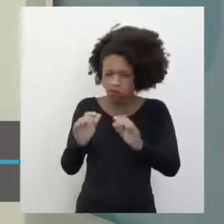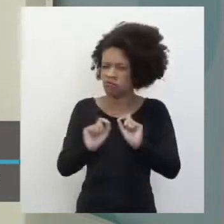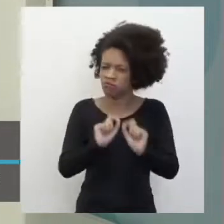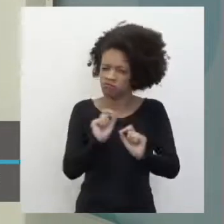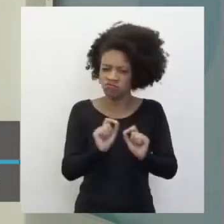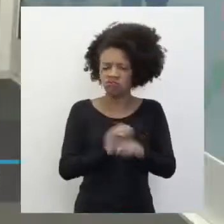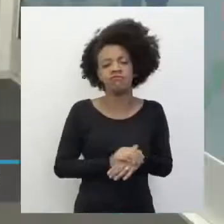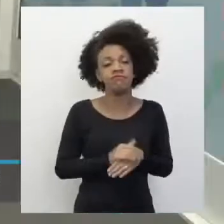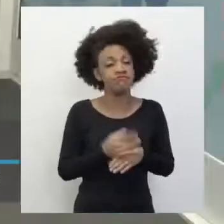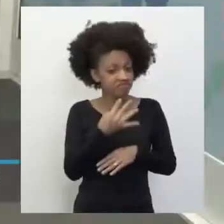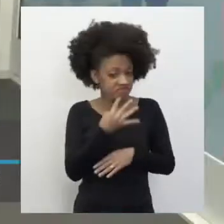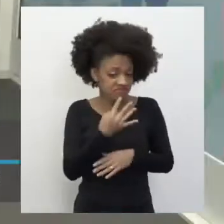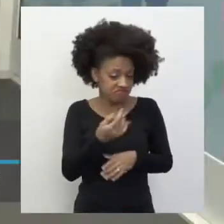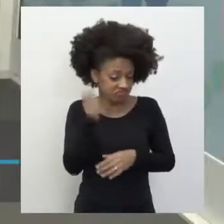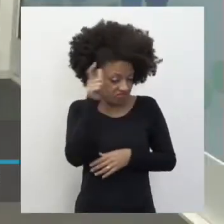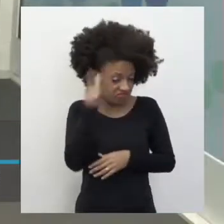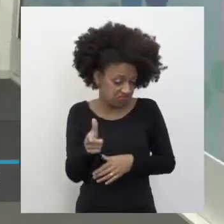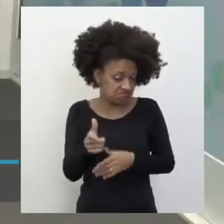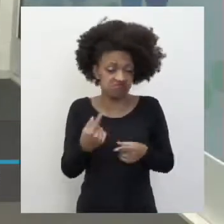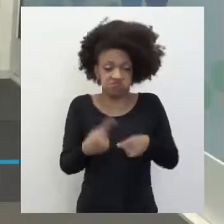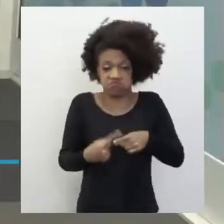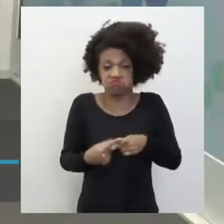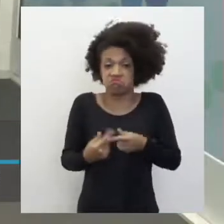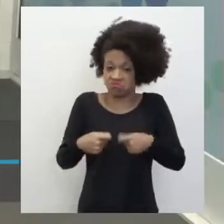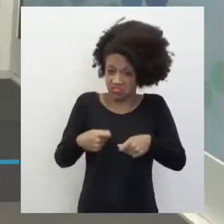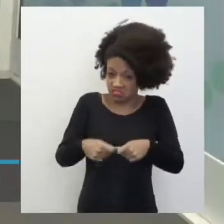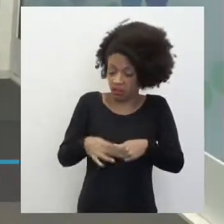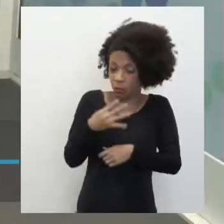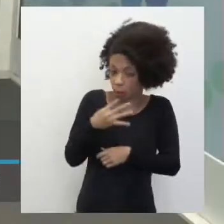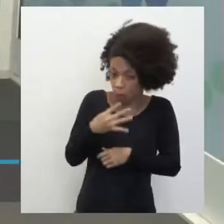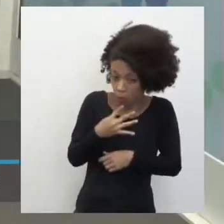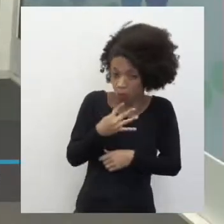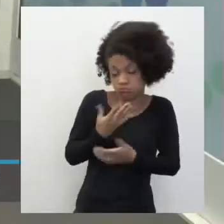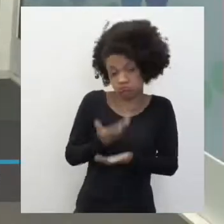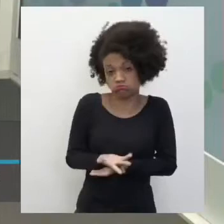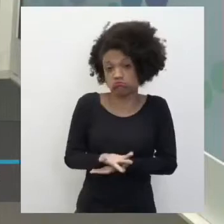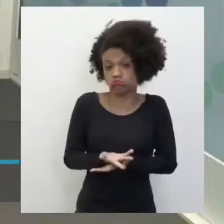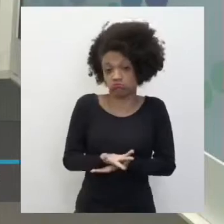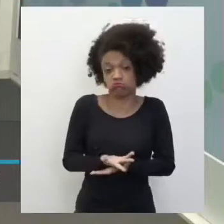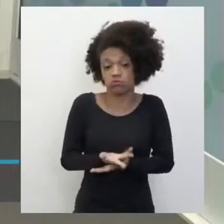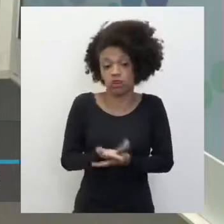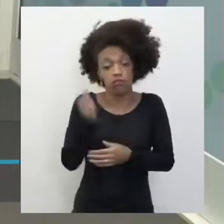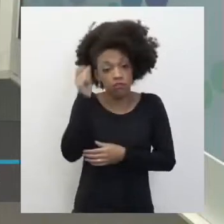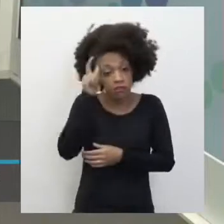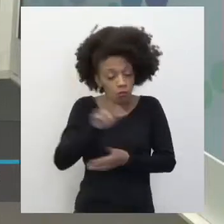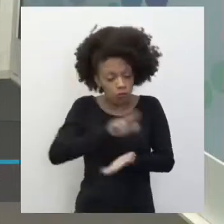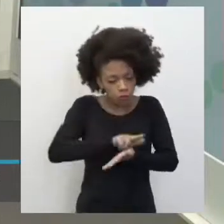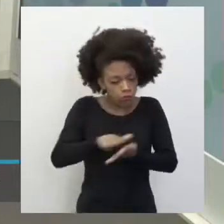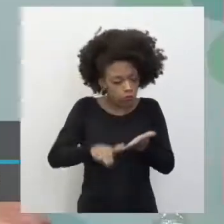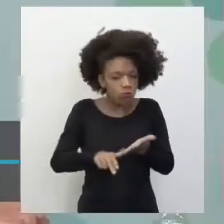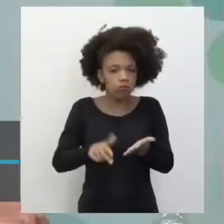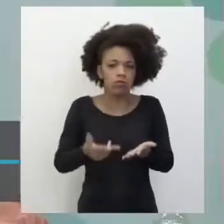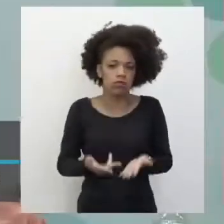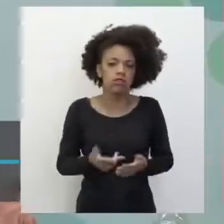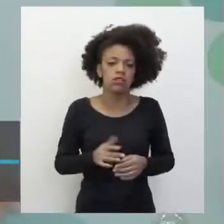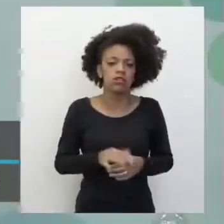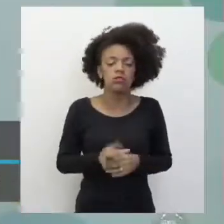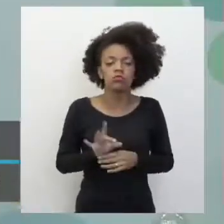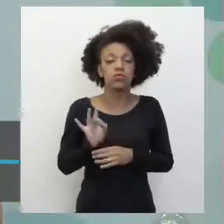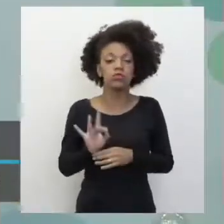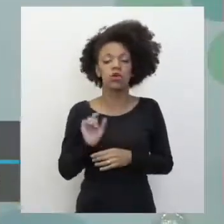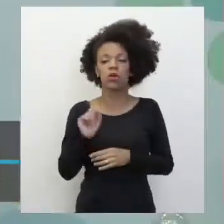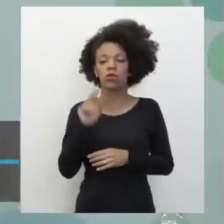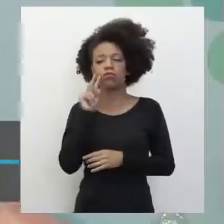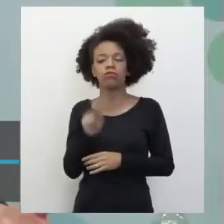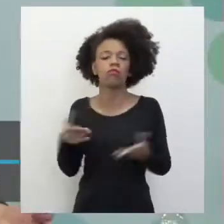Essa é a nossa... E conhecer, né? Antes de tudo, porque a gente tem que conhecer, sim, né? Essas culturas diferentes, para não só o que a gente